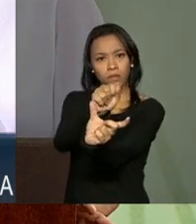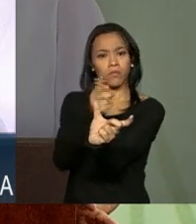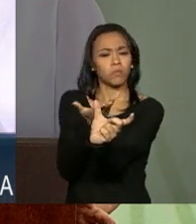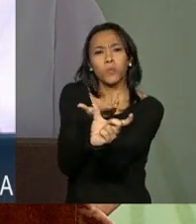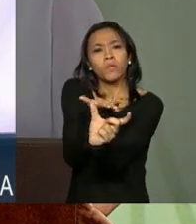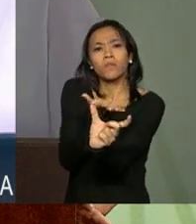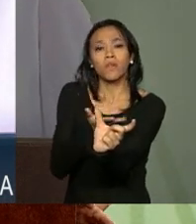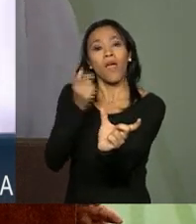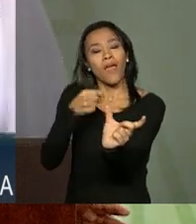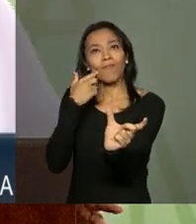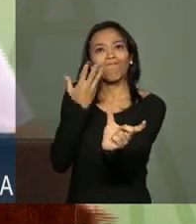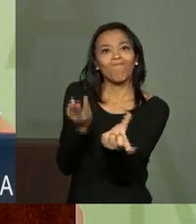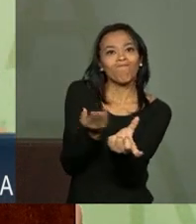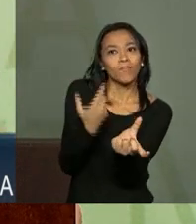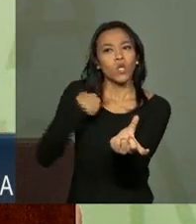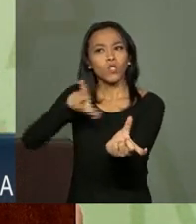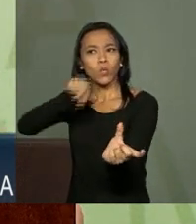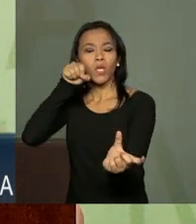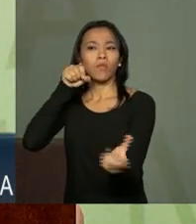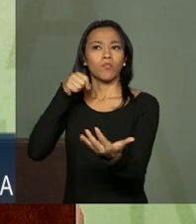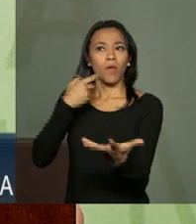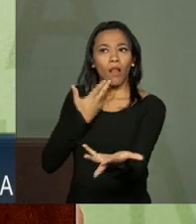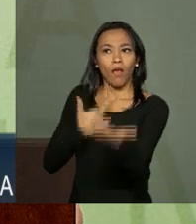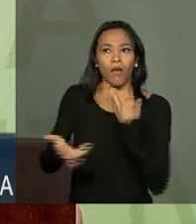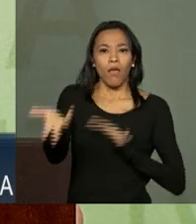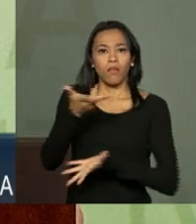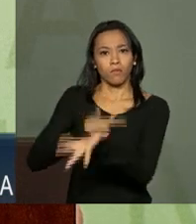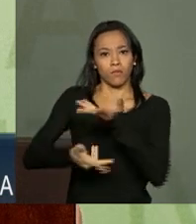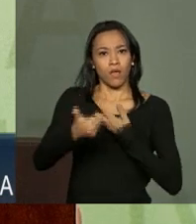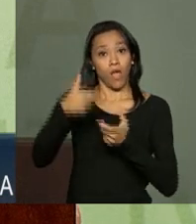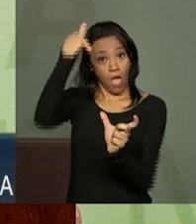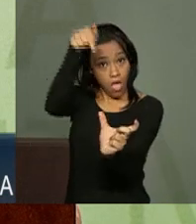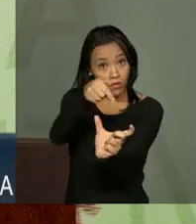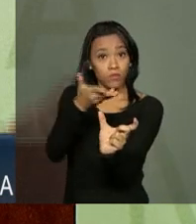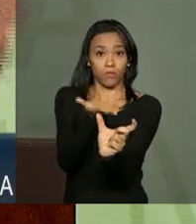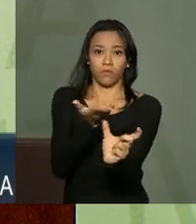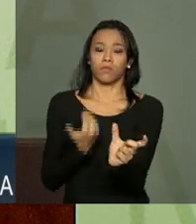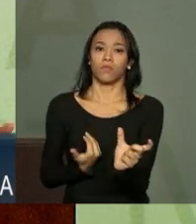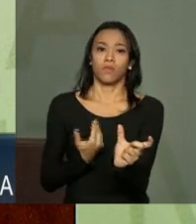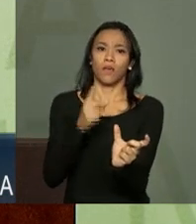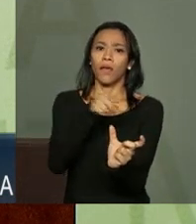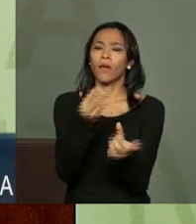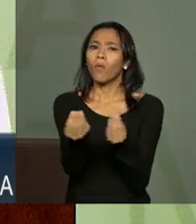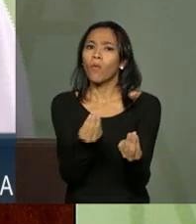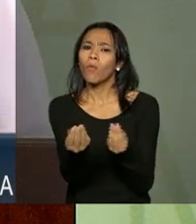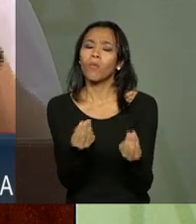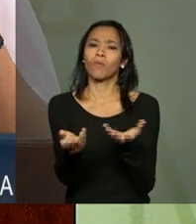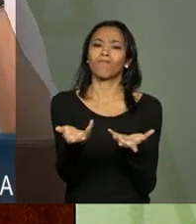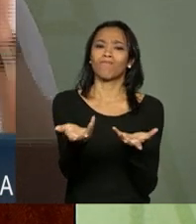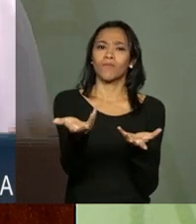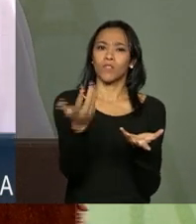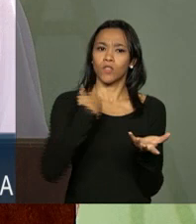nós escolhemos para nos relacionar. A democracia é isso, a forma pela